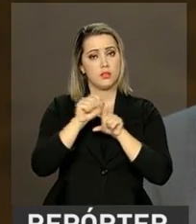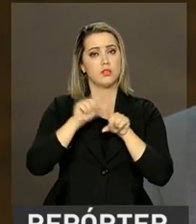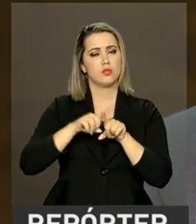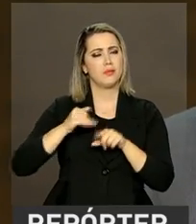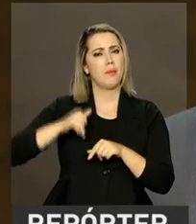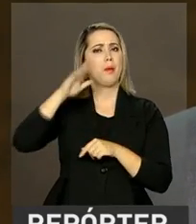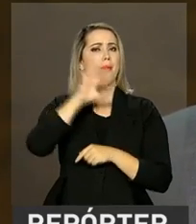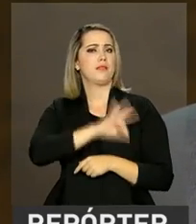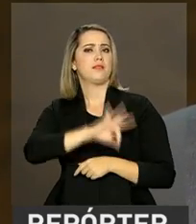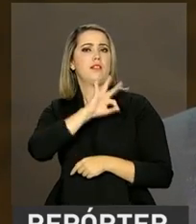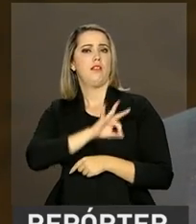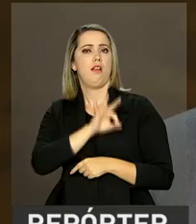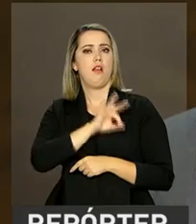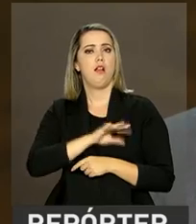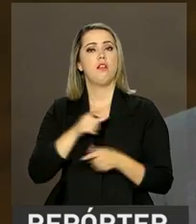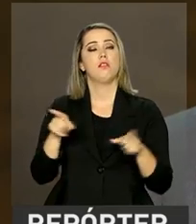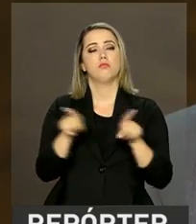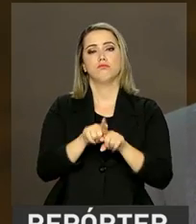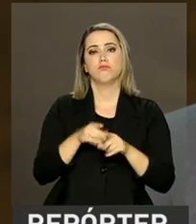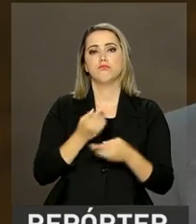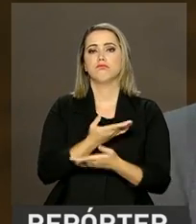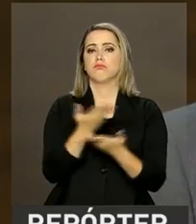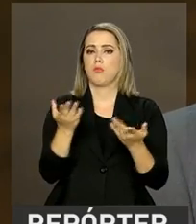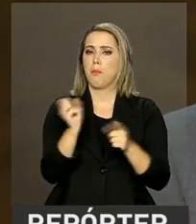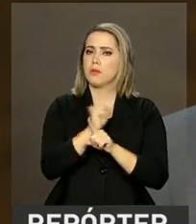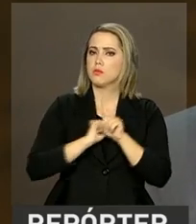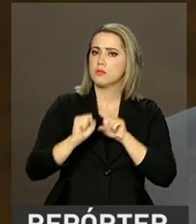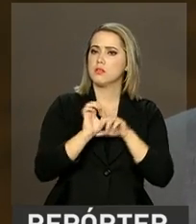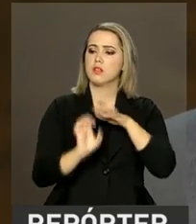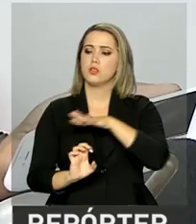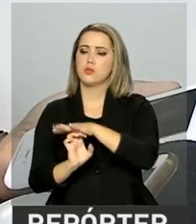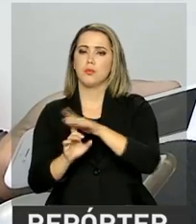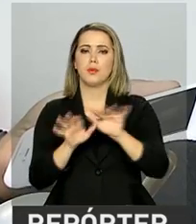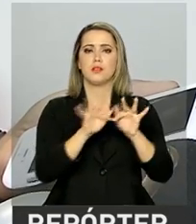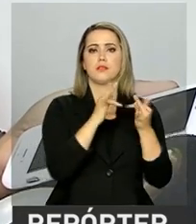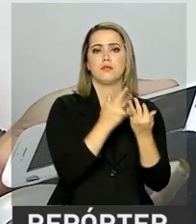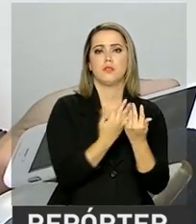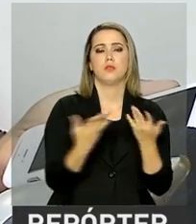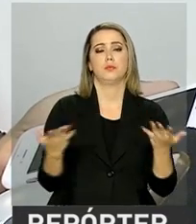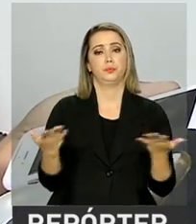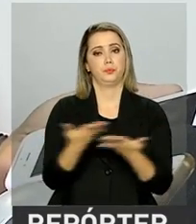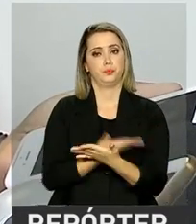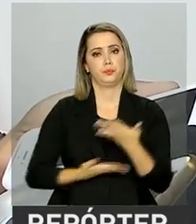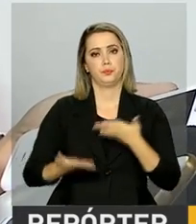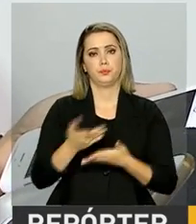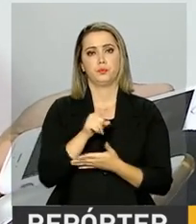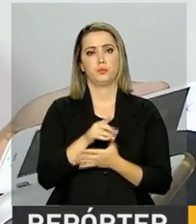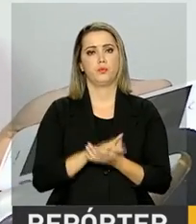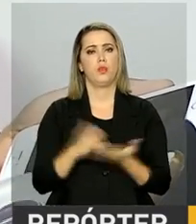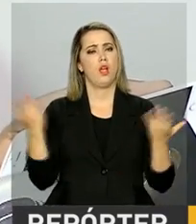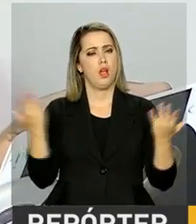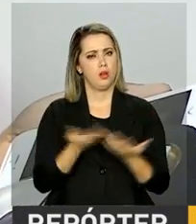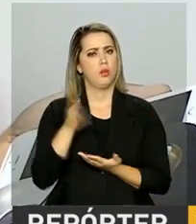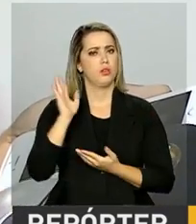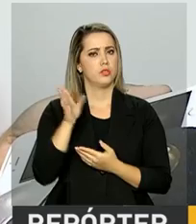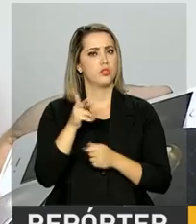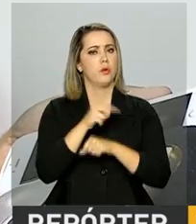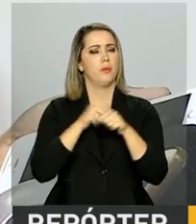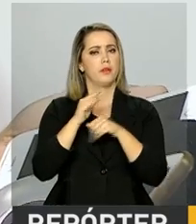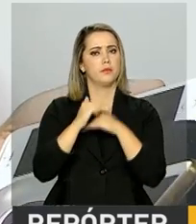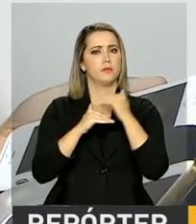mais renda disponível para m pra sociedade tanto pras empresas como pras famílias agora o país já voltou a crescer vai criar